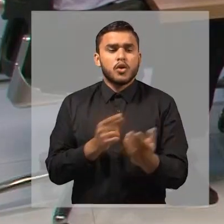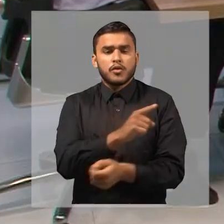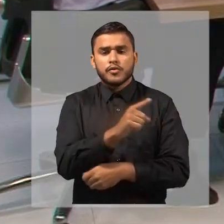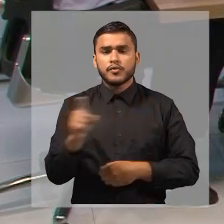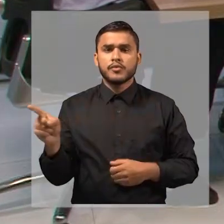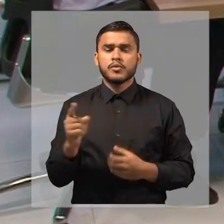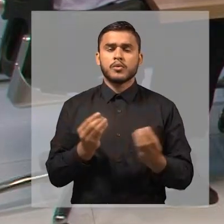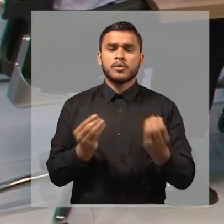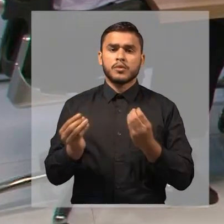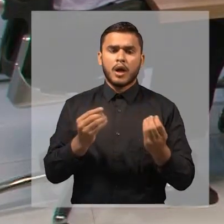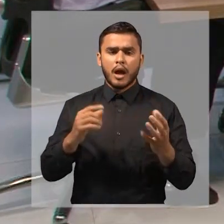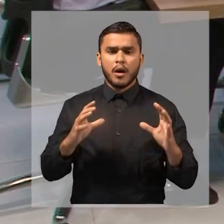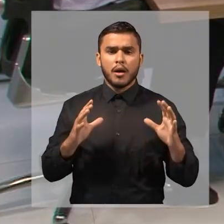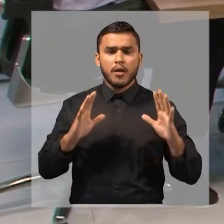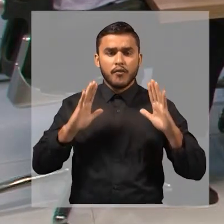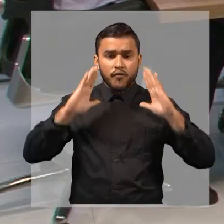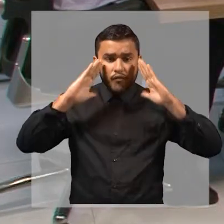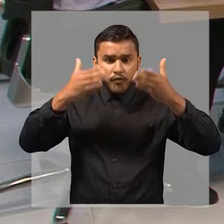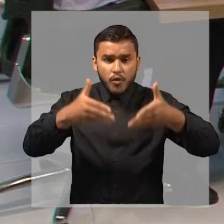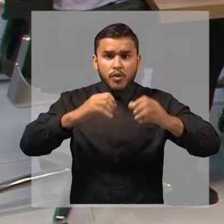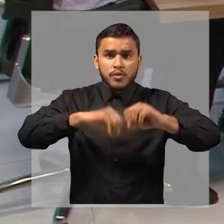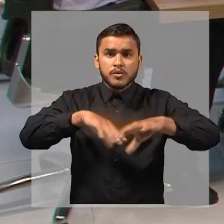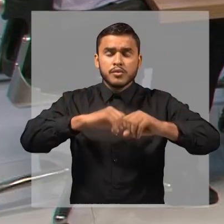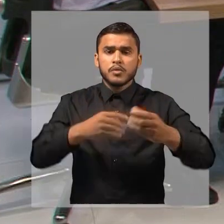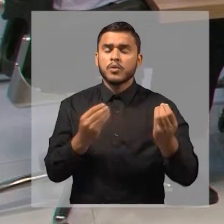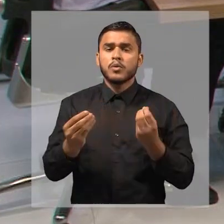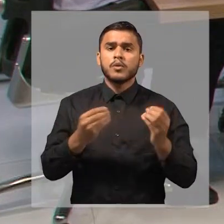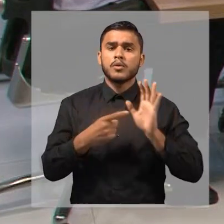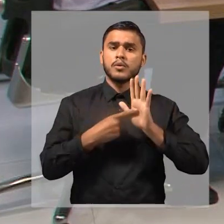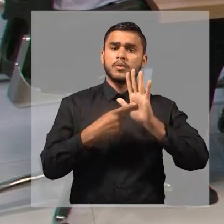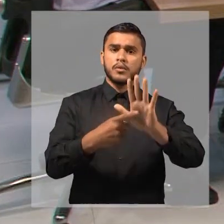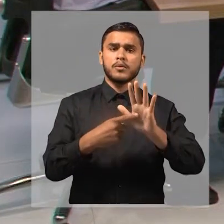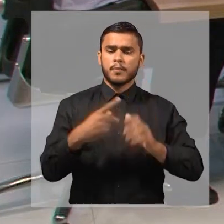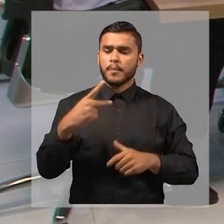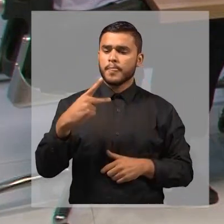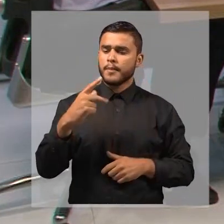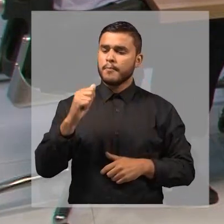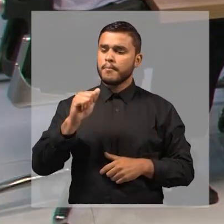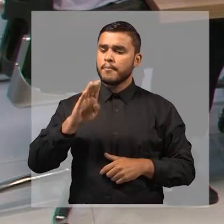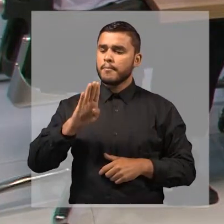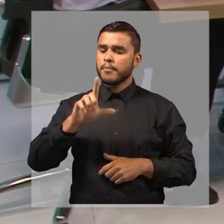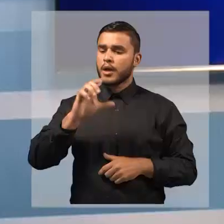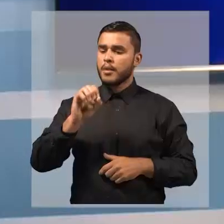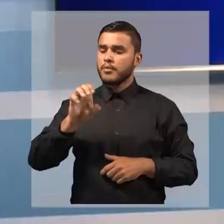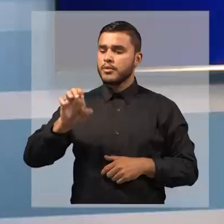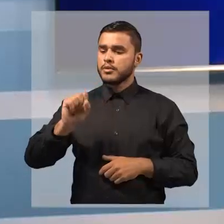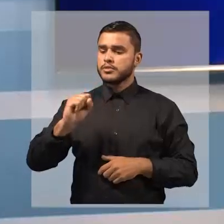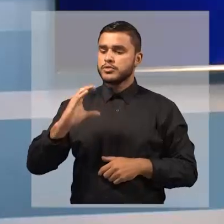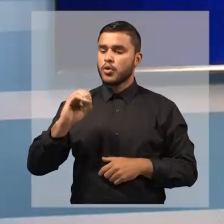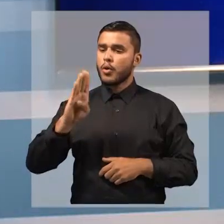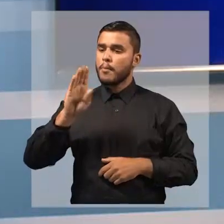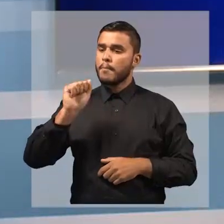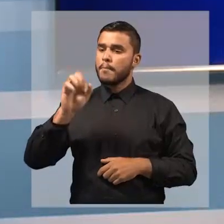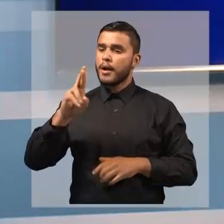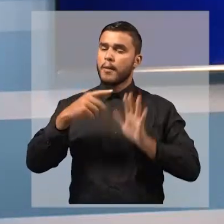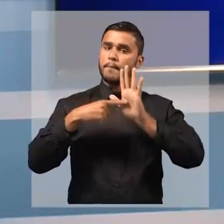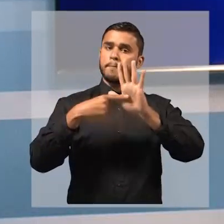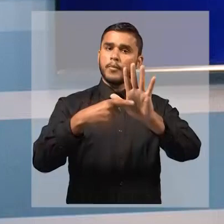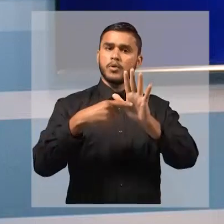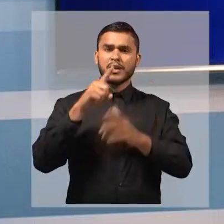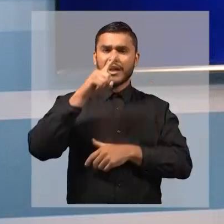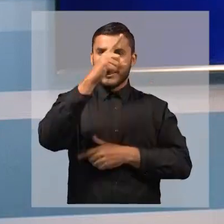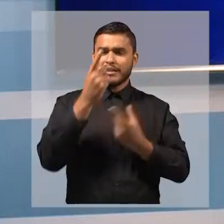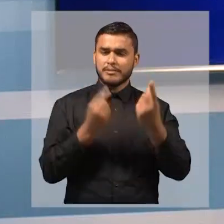deixar que os jovens adolescentes sejam cooptados pelo crime, pela droga, ele vai dar como exemplo Pablo Escobar no país